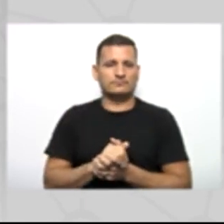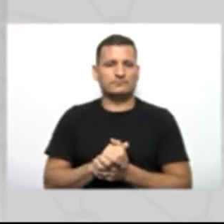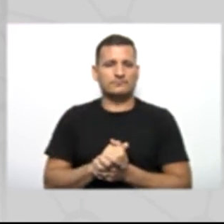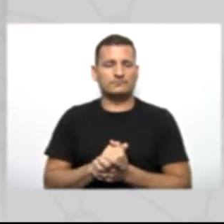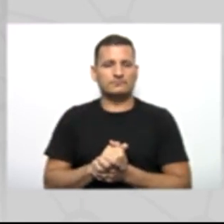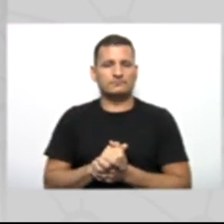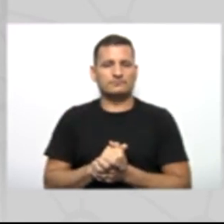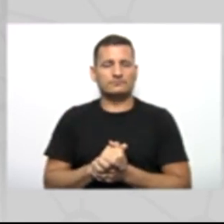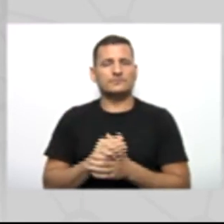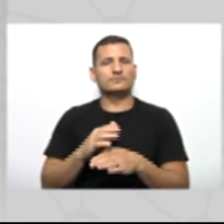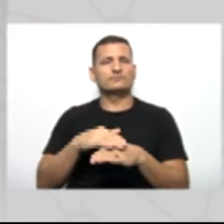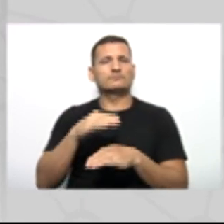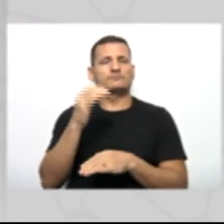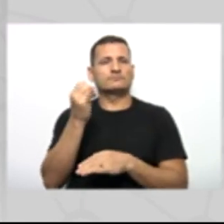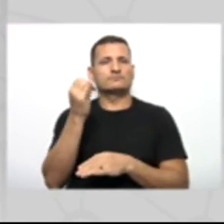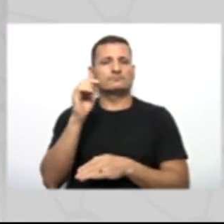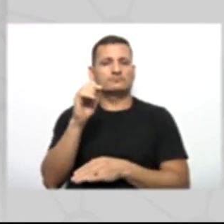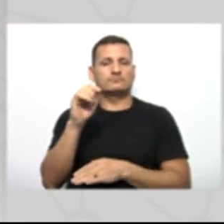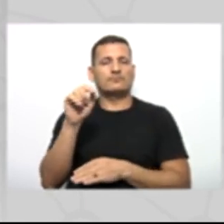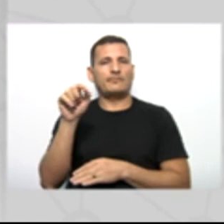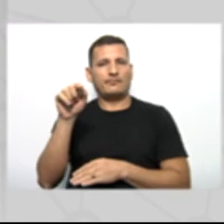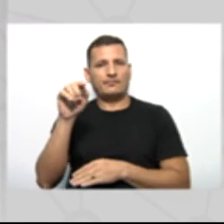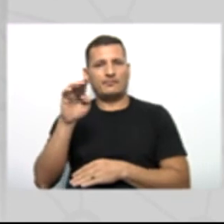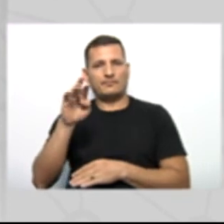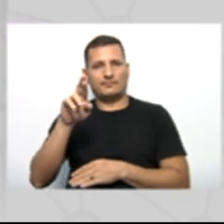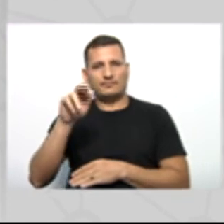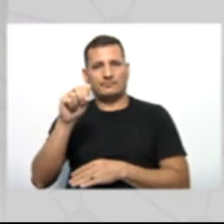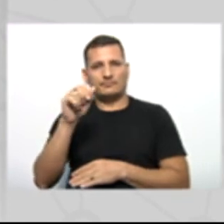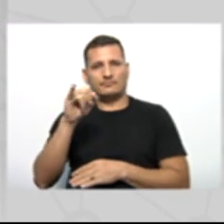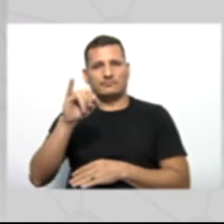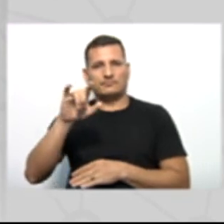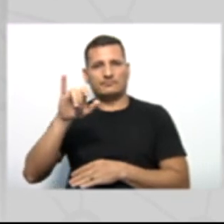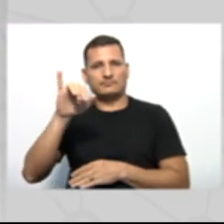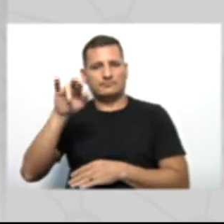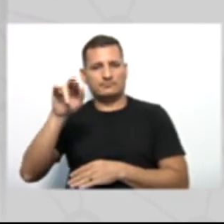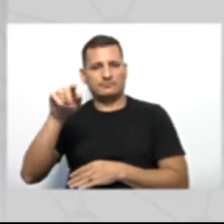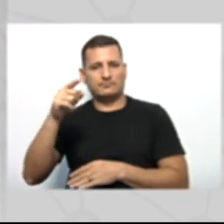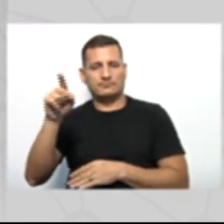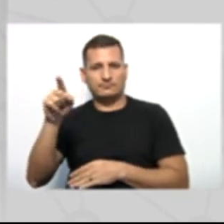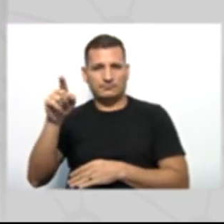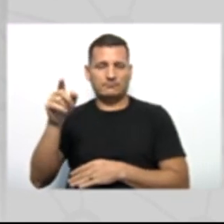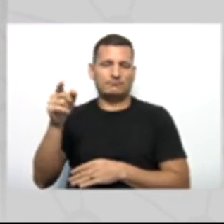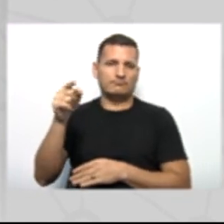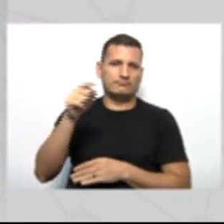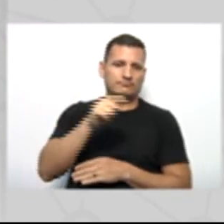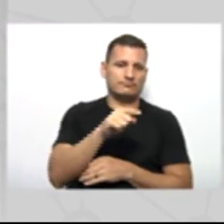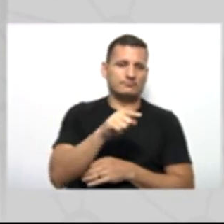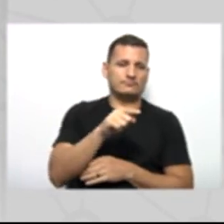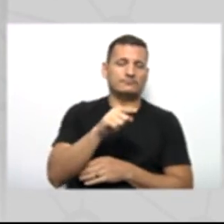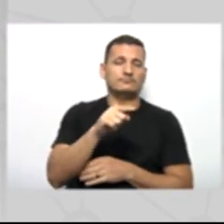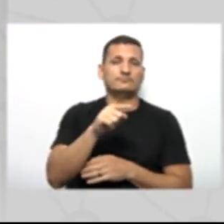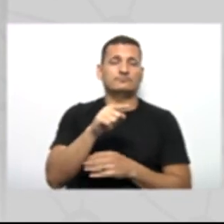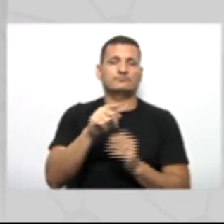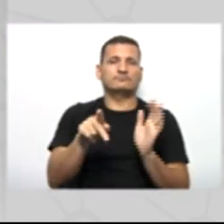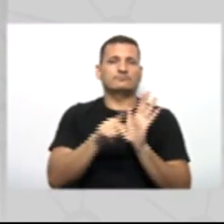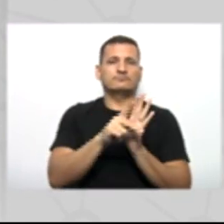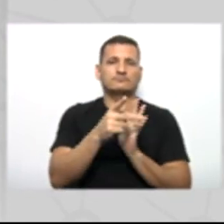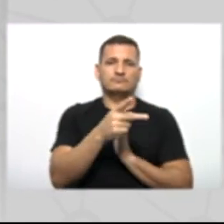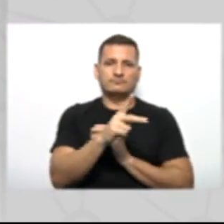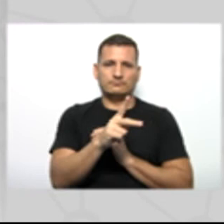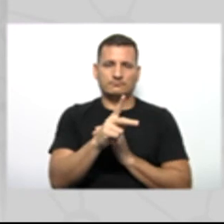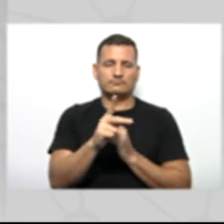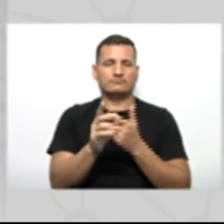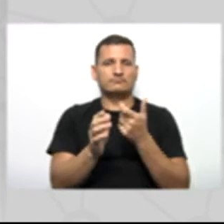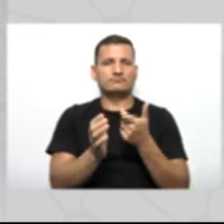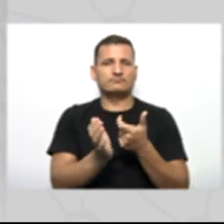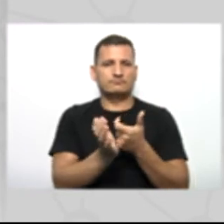seria o campeonato que esse time está jogando, e fazemos as adaptações das características próprias da classe filha, que